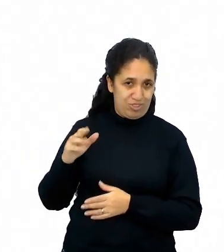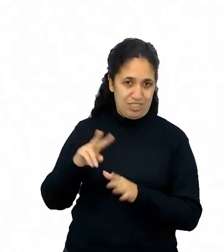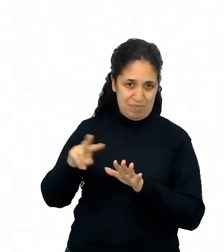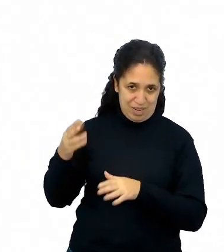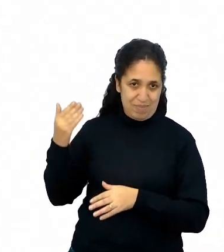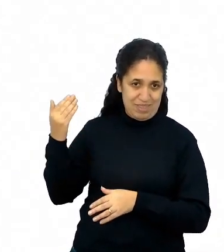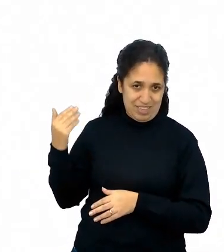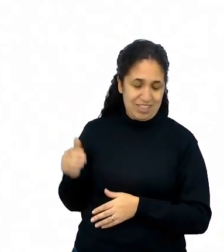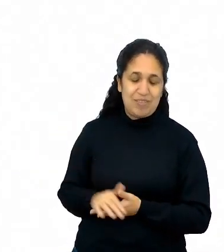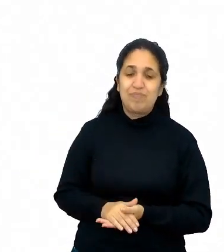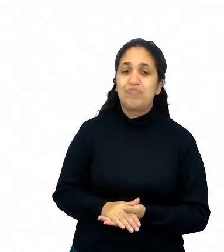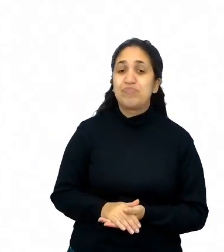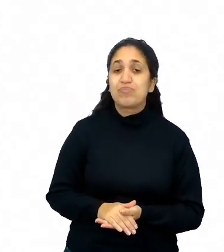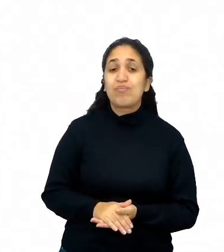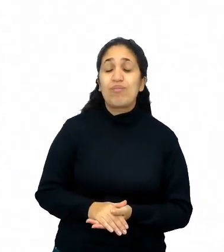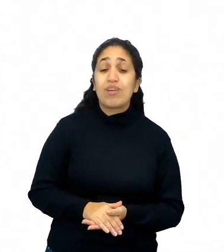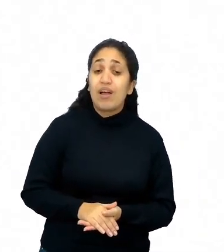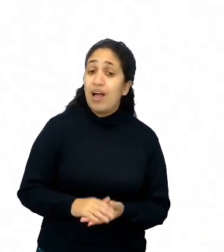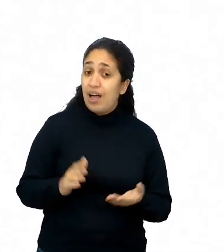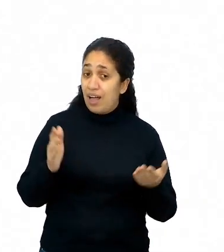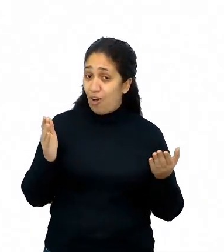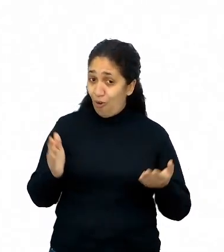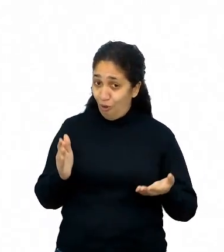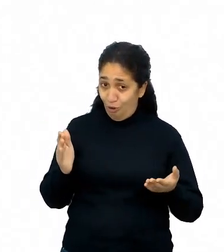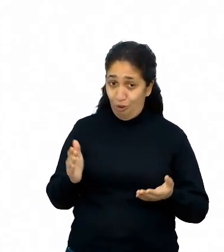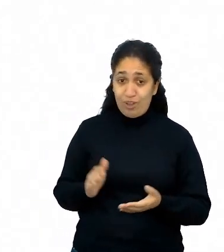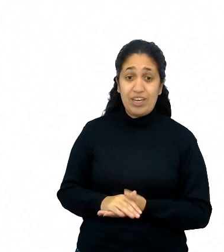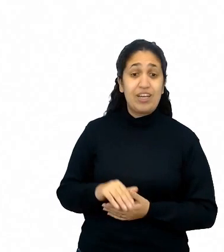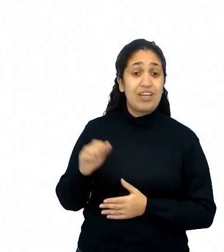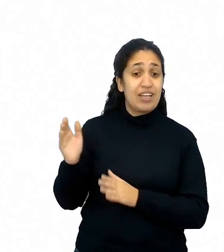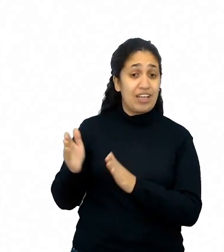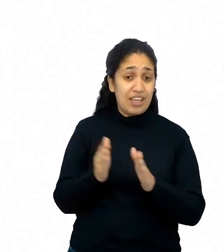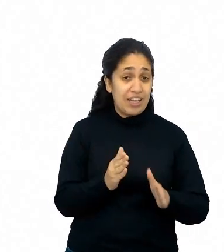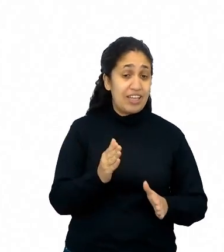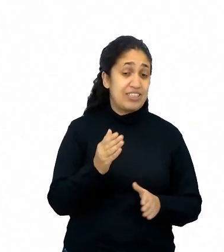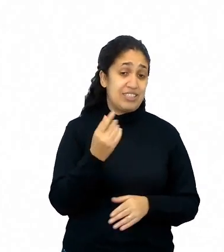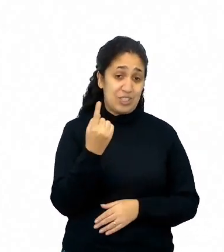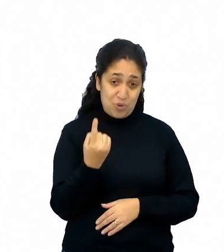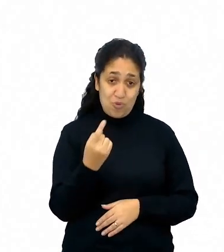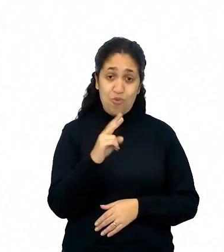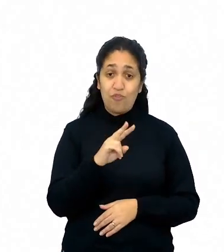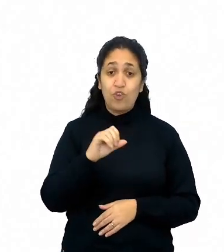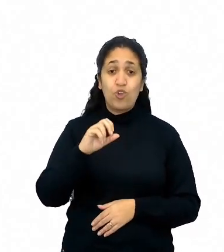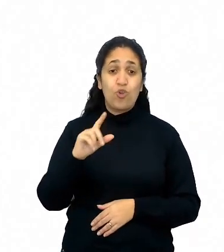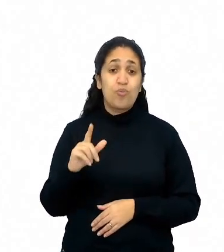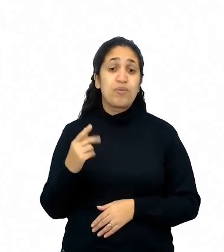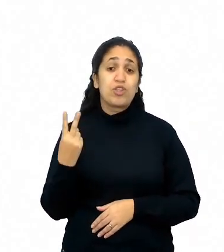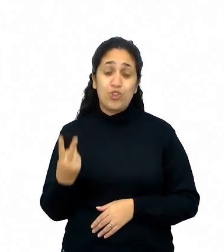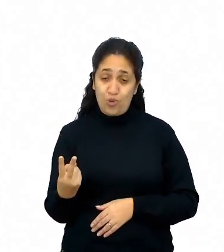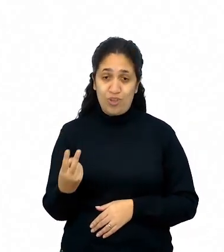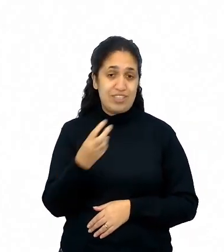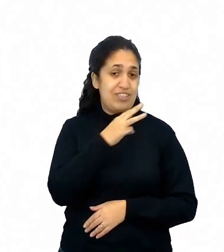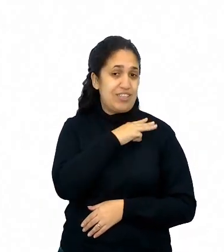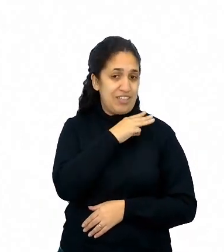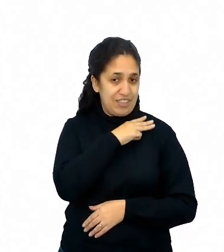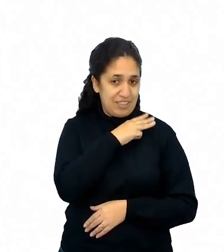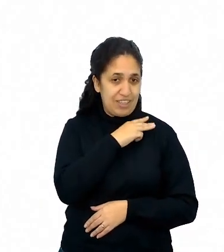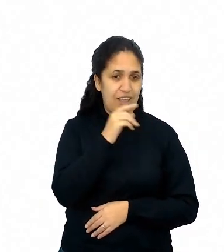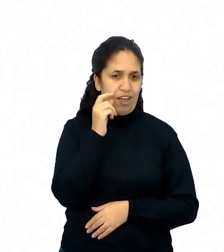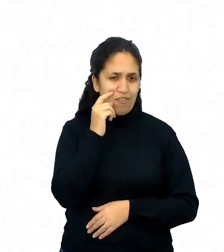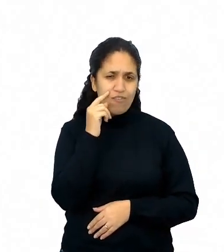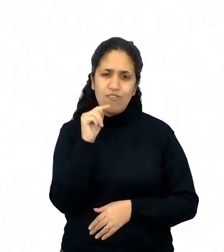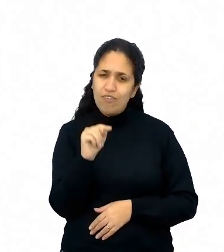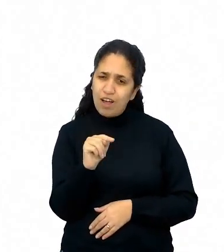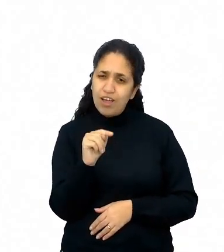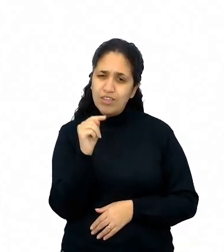passada. E a gente vai pegar a SA1 do volume 2 da terceira série do médio e vai pegar